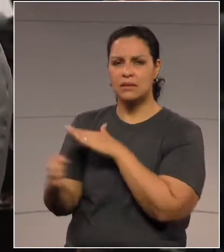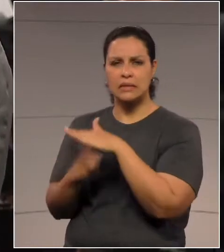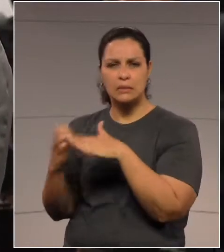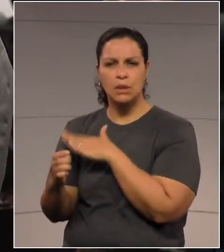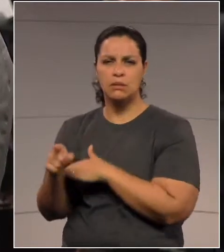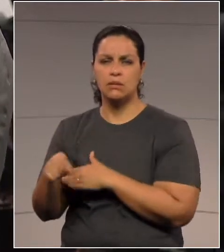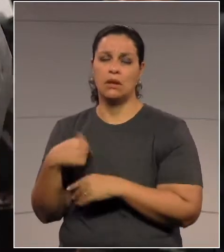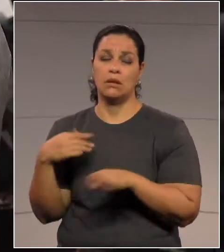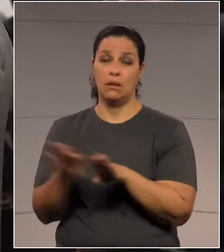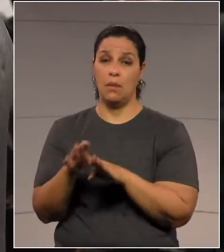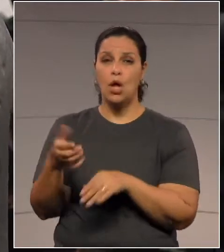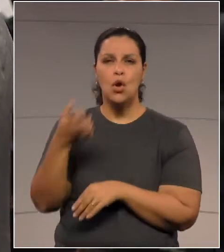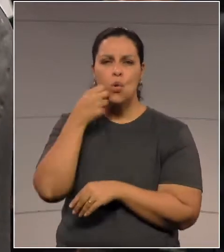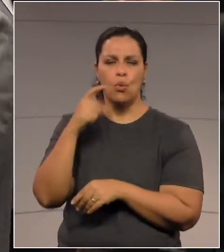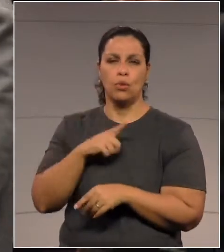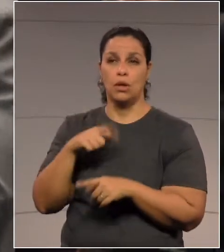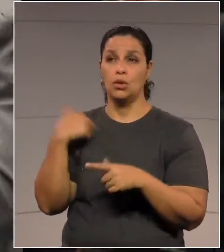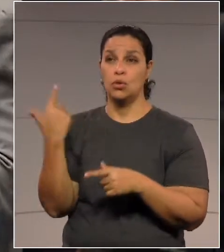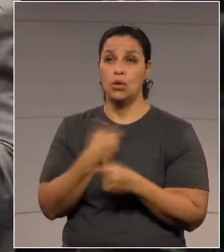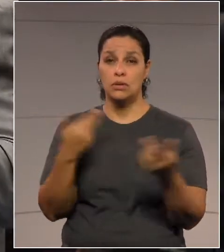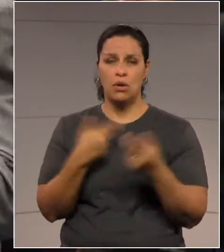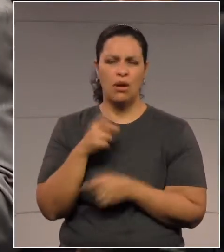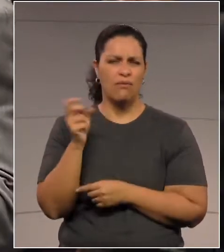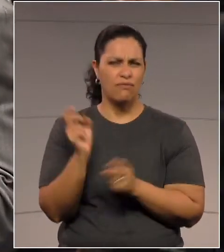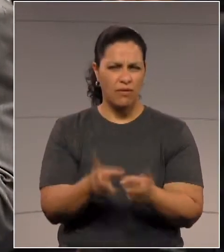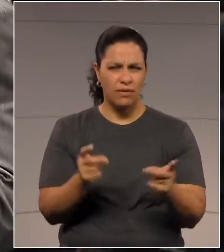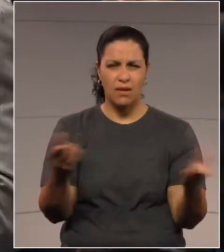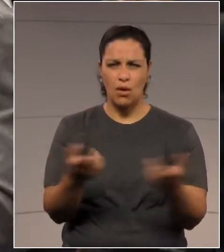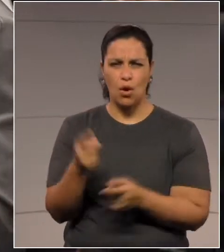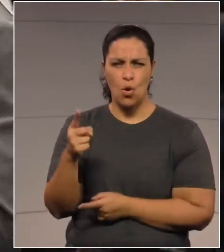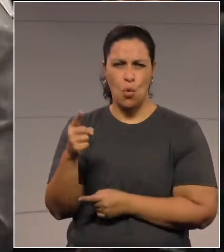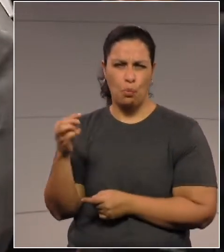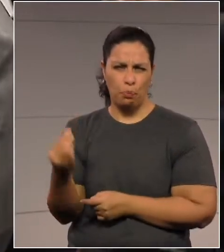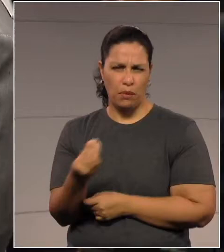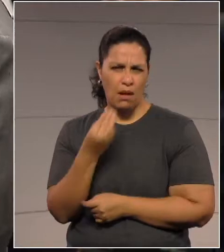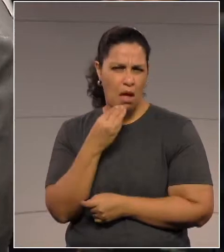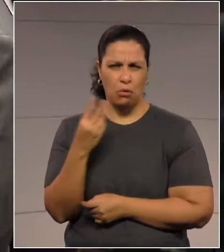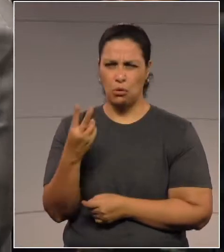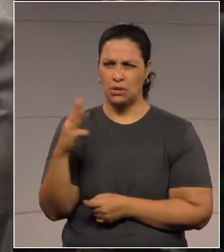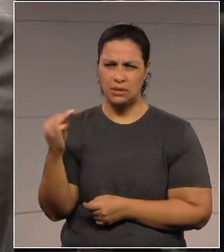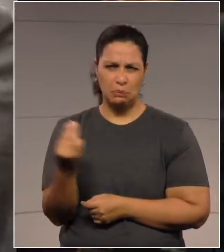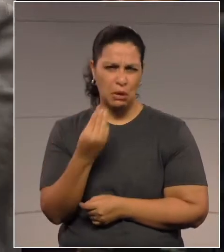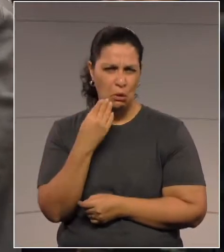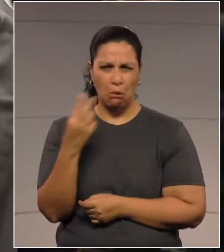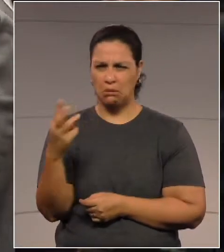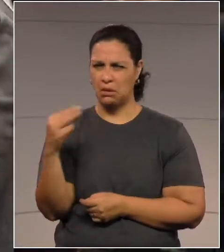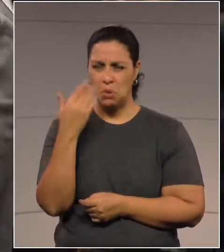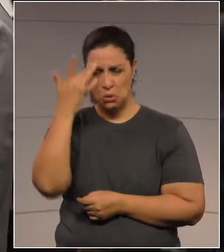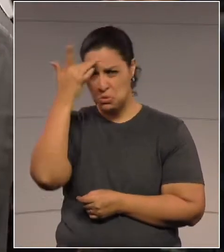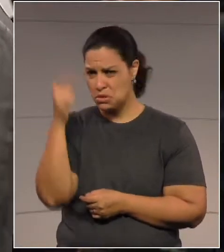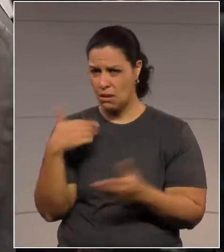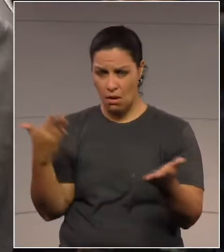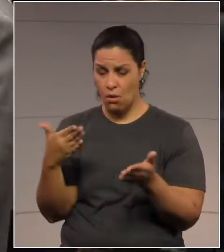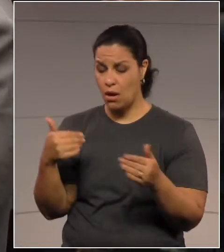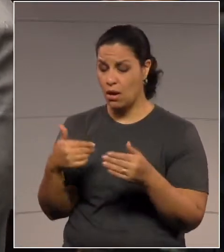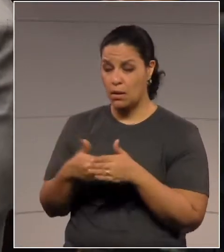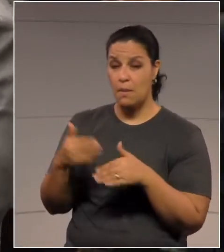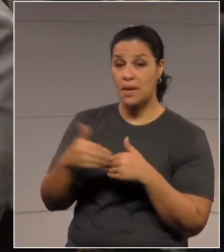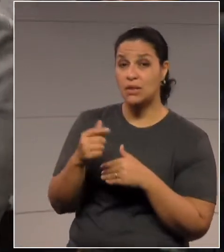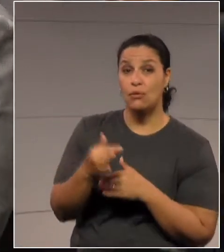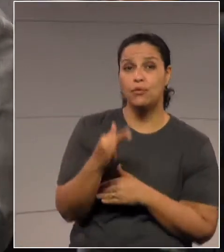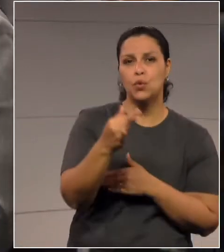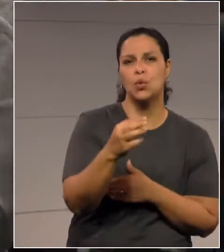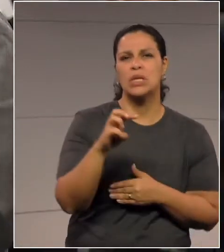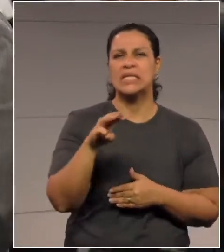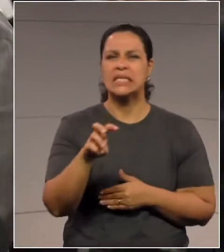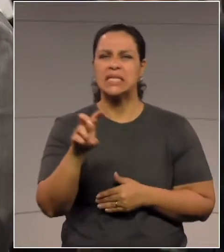dividendos. Vamos vender agora por 1, 2, 3 bilhões, algo que num período curto ou médio, geraria 5, 6